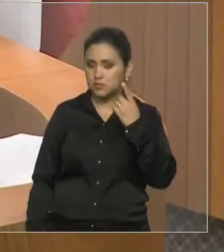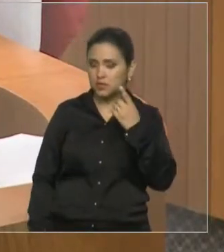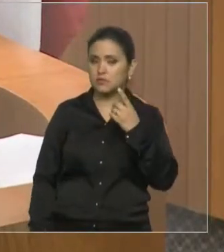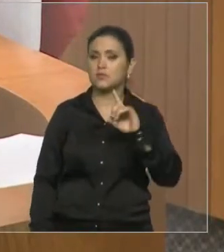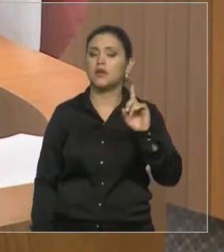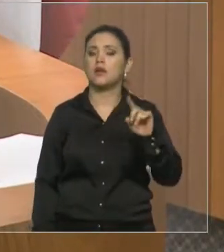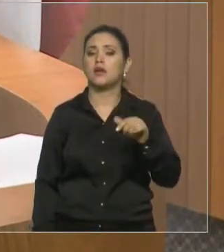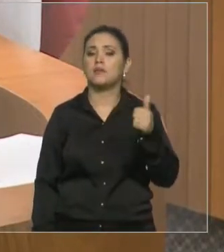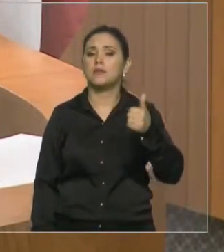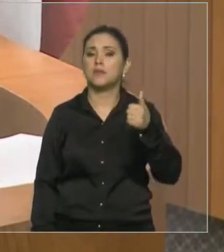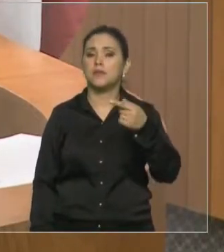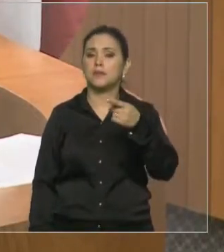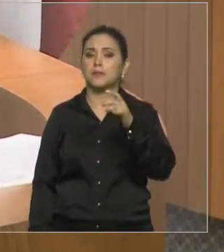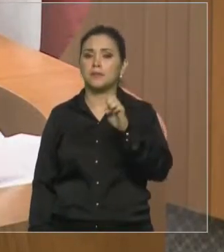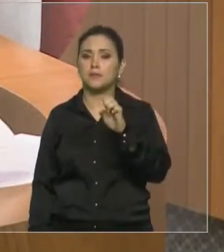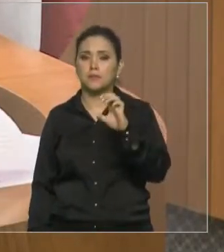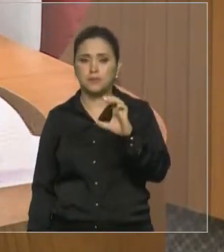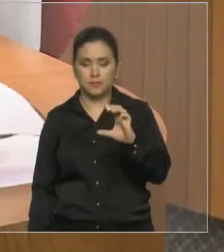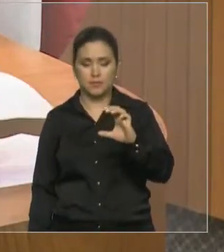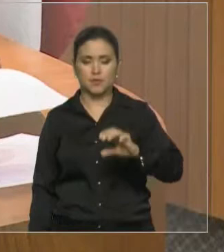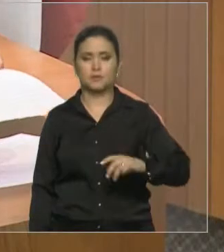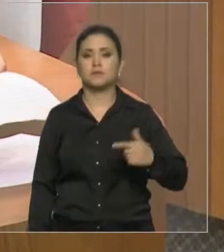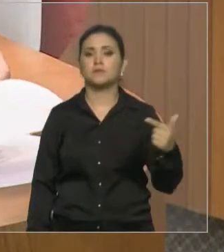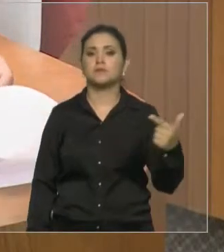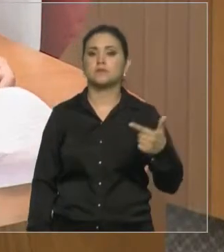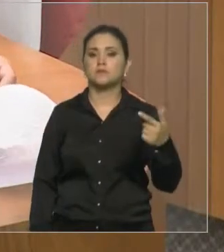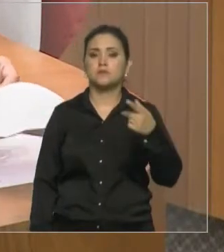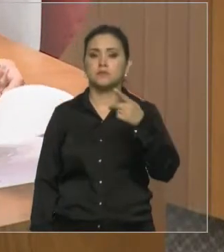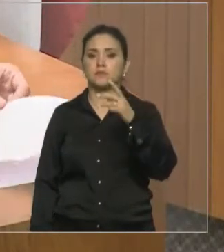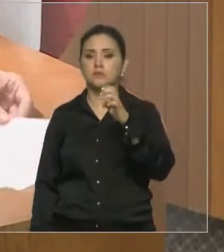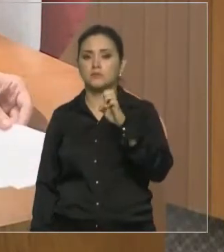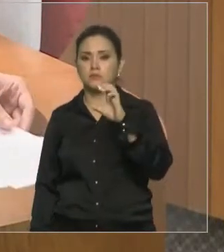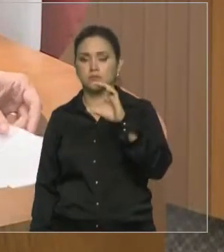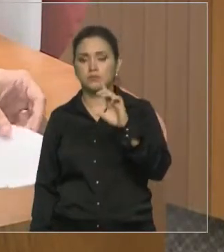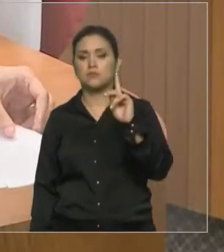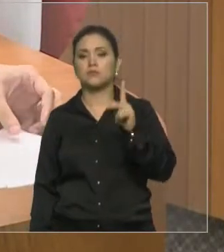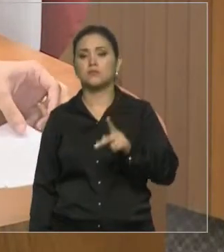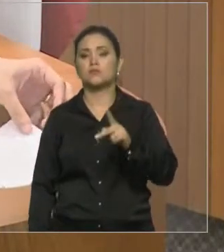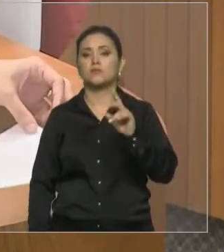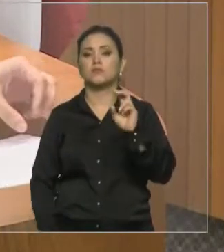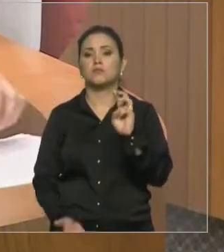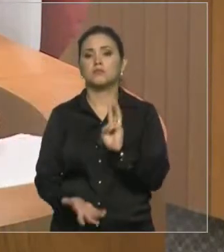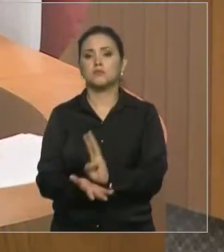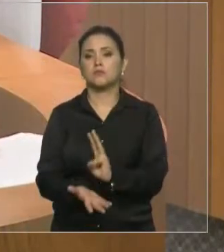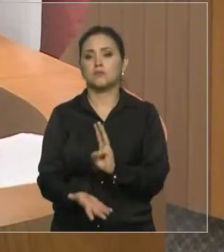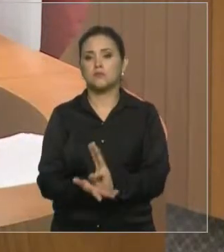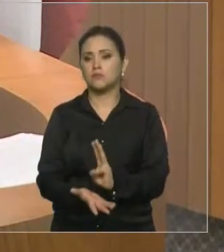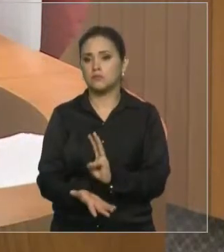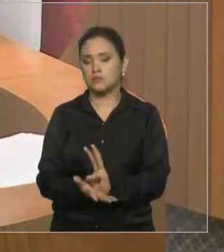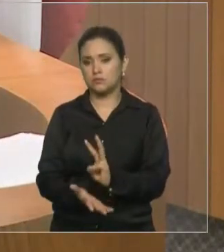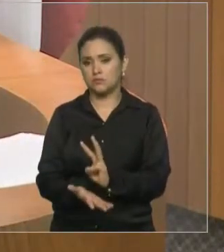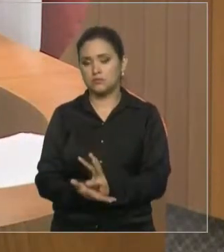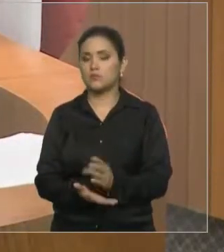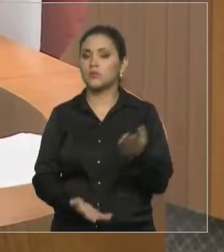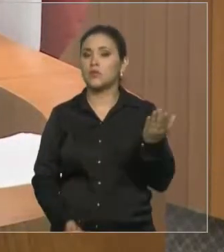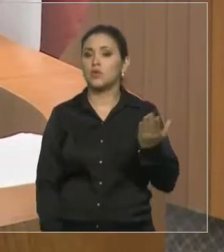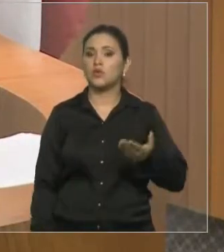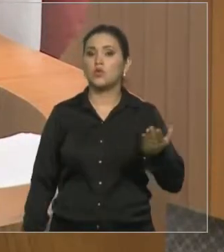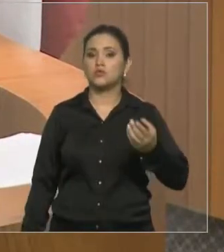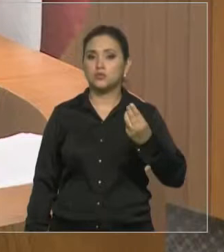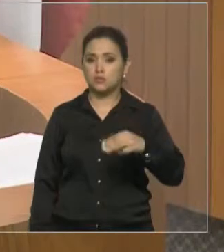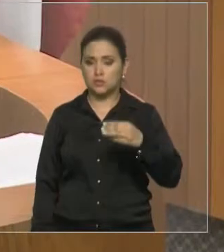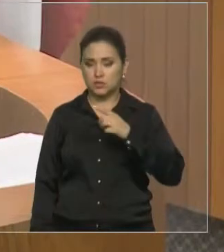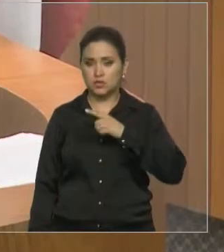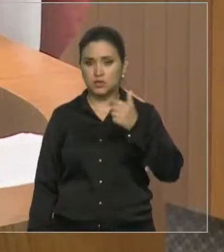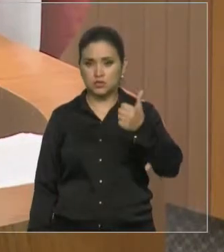pec que nós apresentamos a segunda pec foi uma pec da defensoria pública hoje no maranhão nós temos 192 defensores de